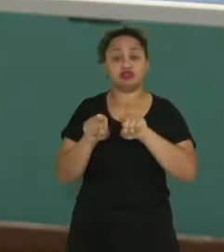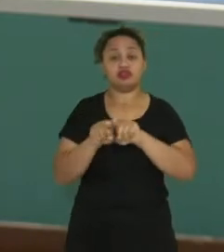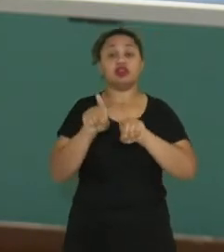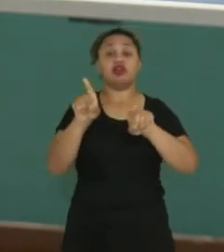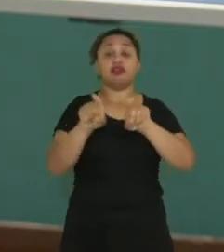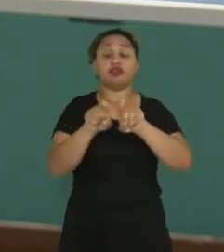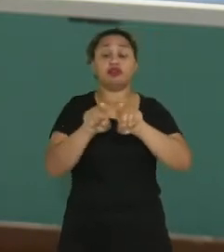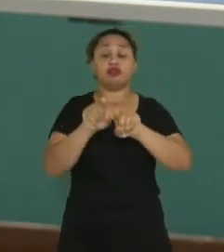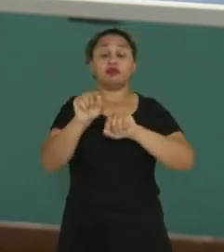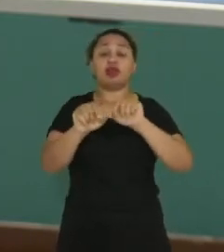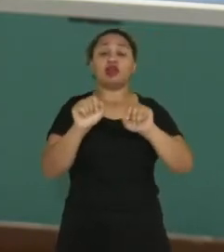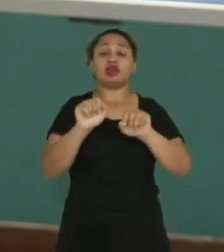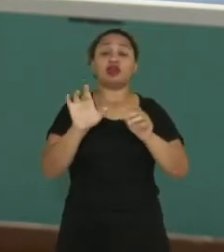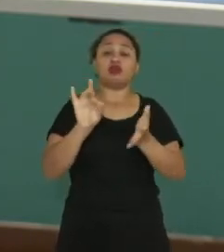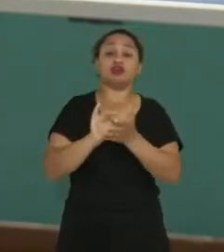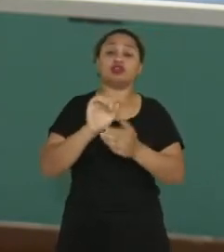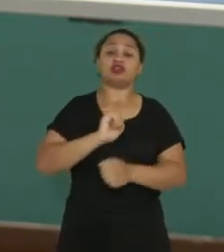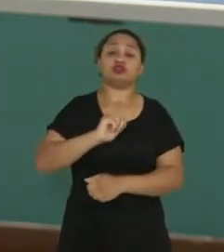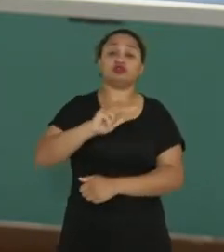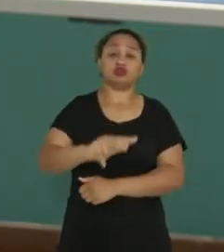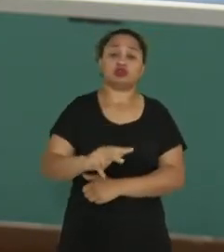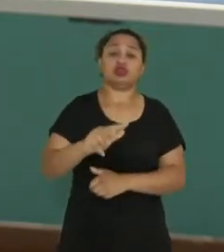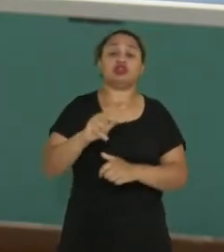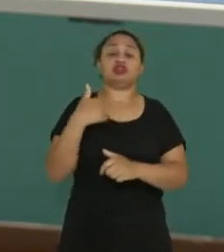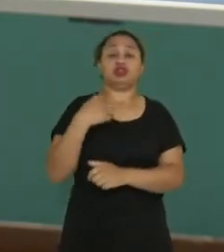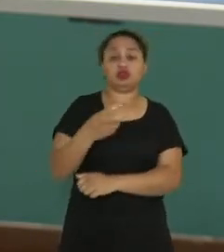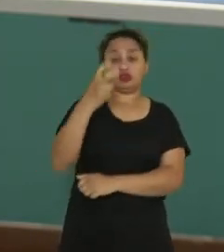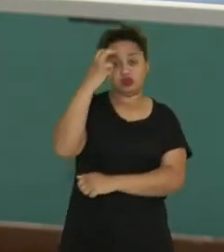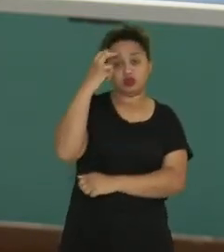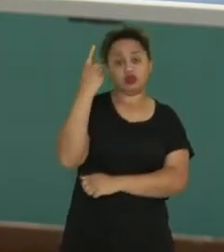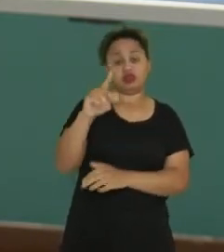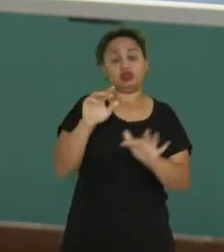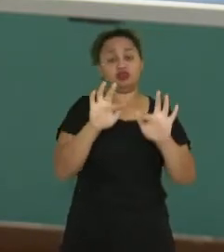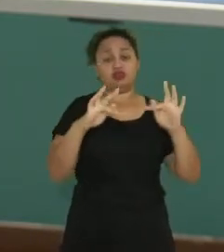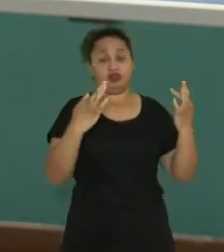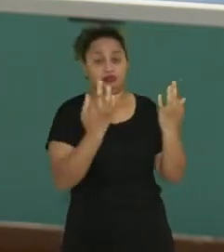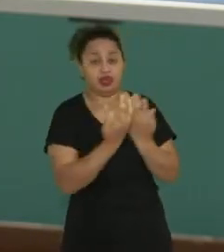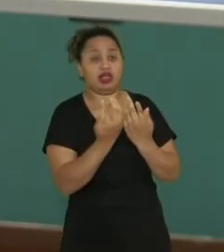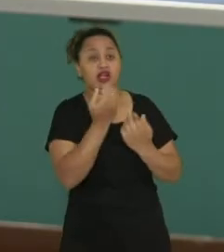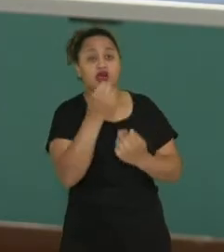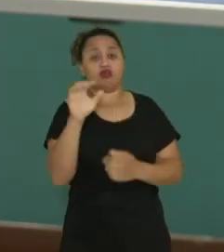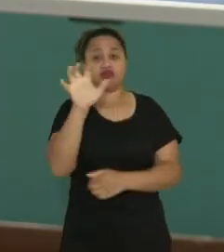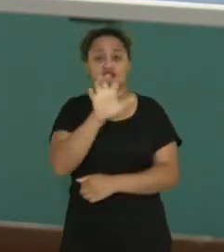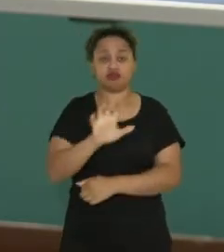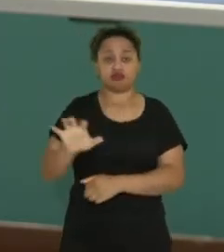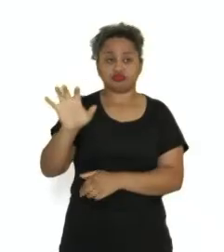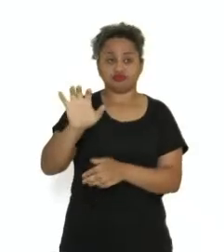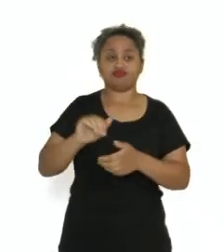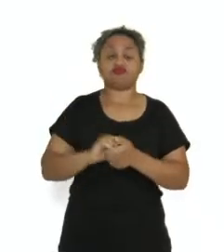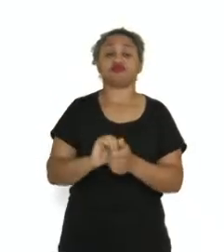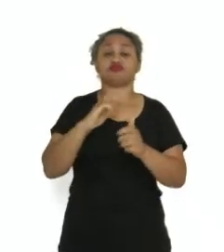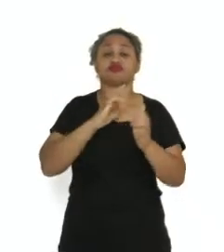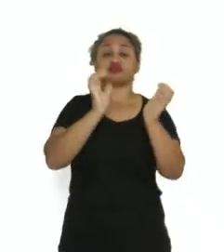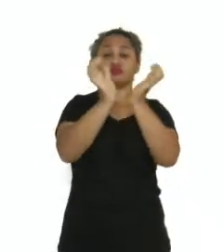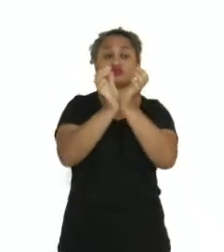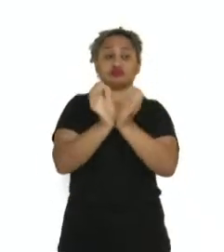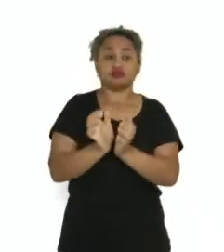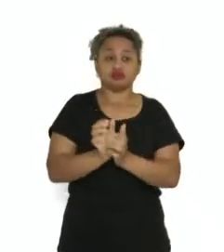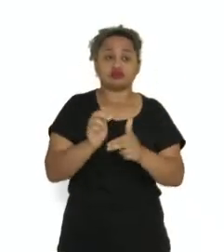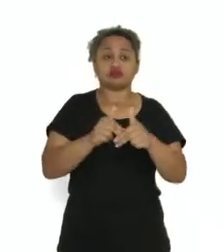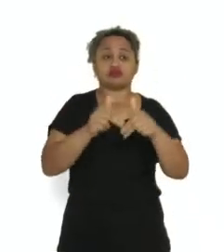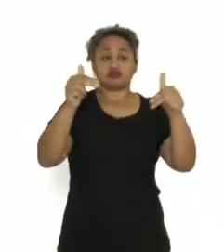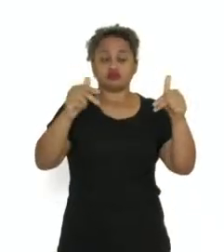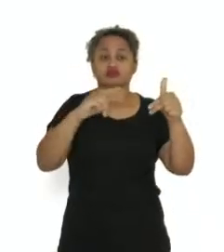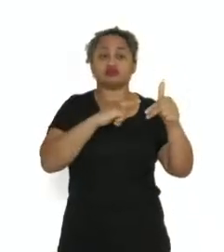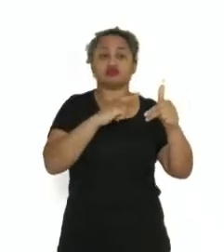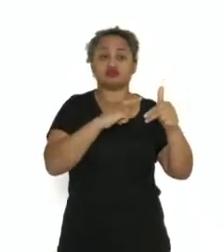portuguesa na sua cultura familiar, na sua cultura regional, beleza? Aqui os grupos étnicos, né, a